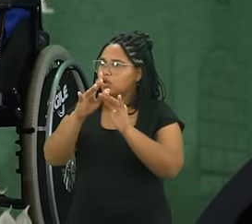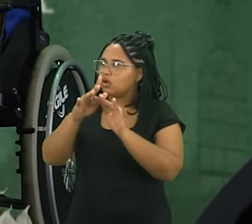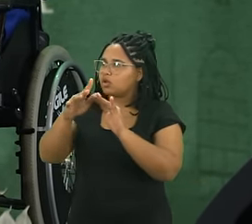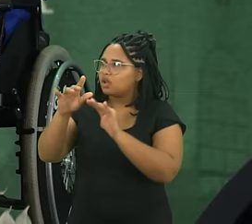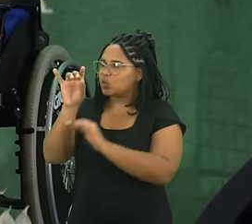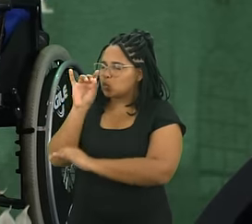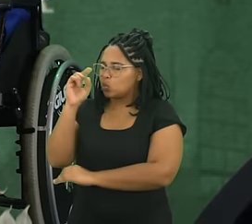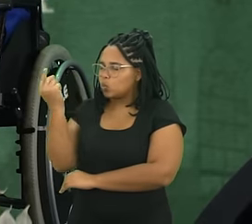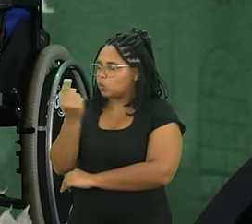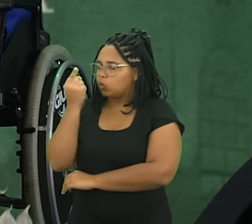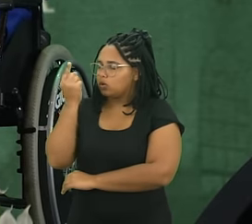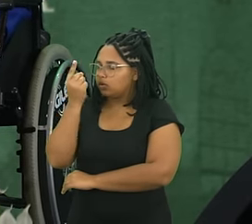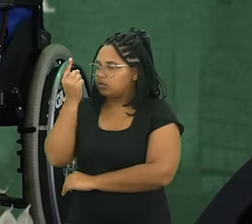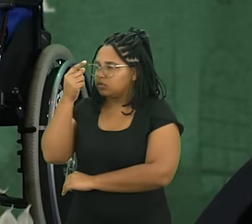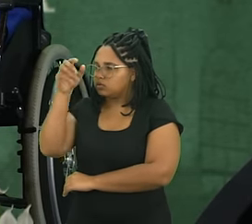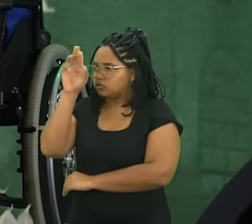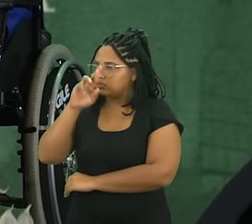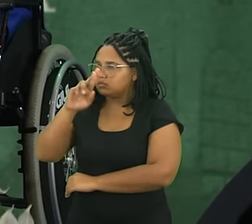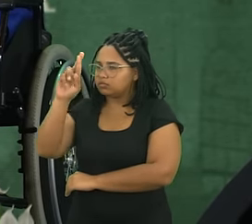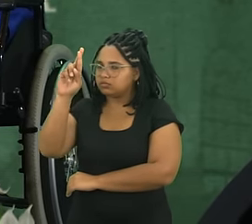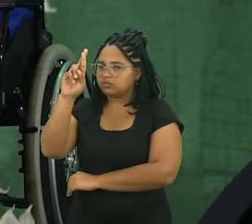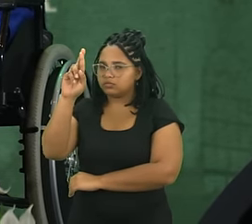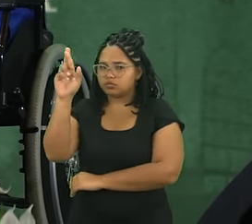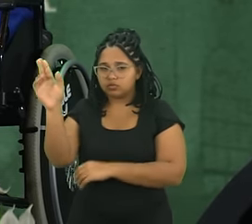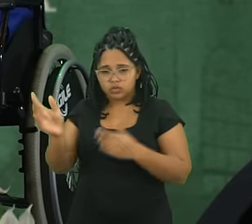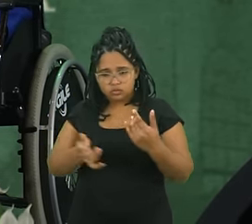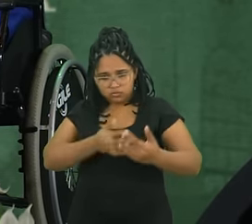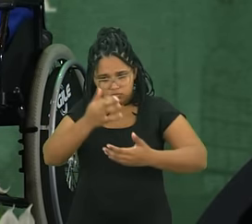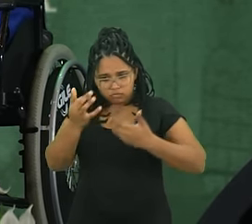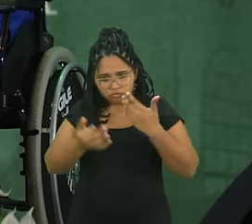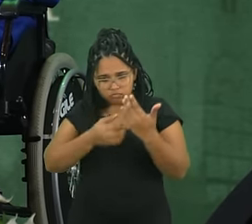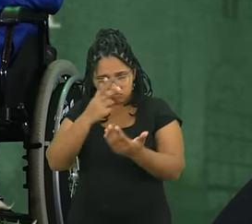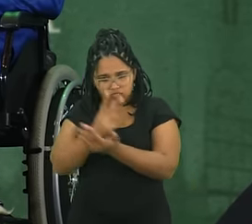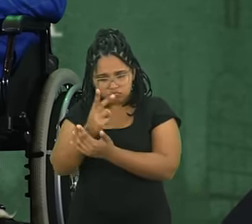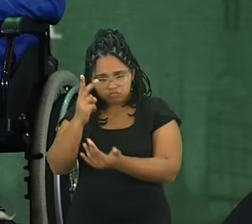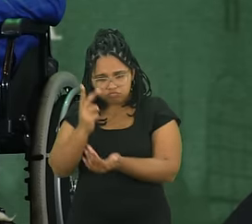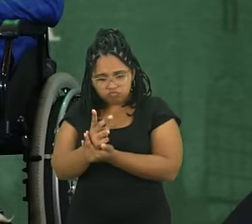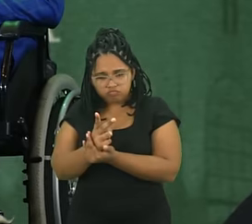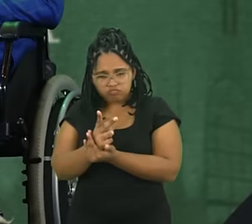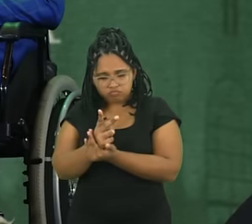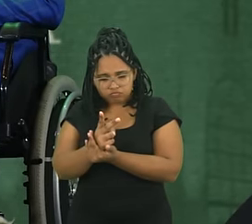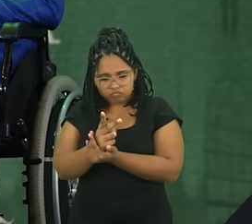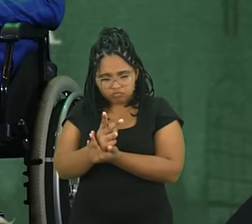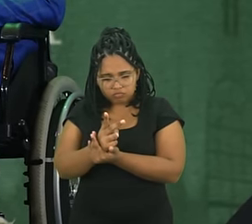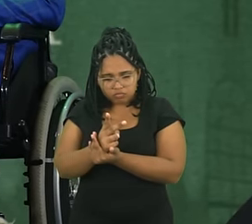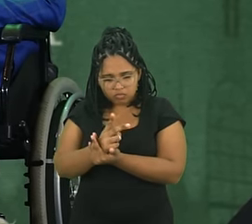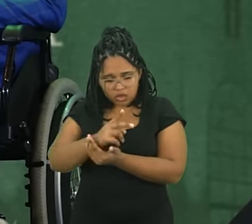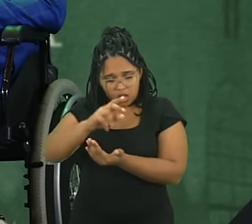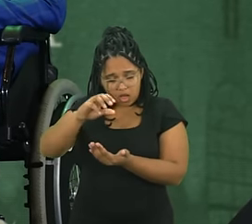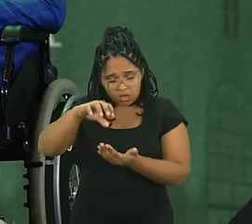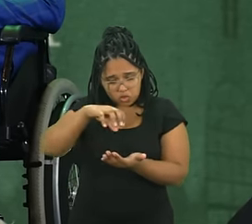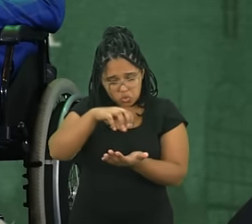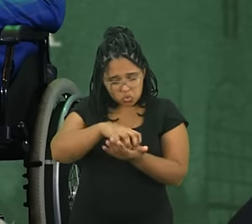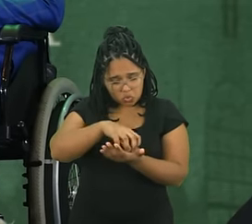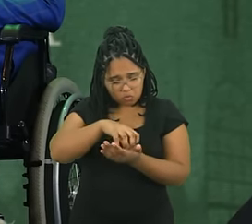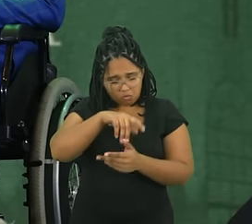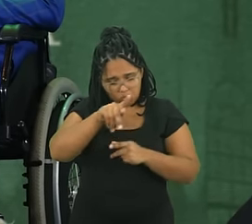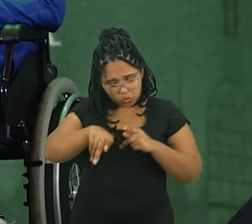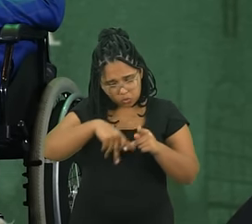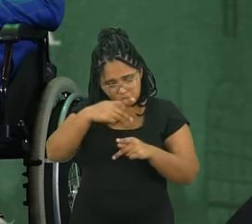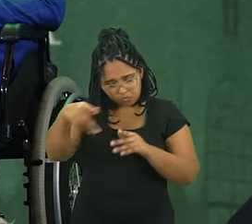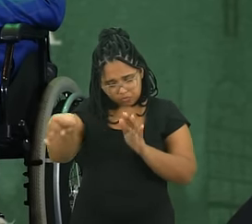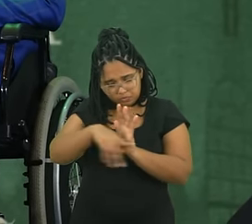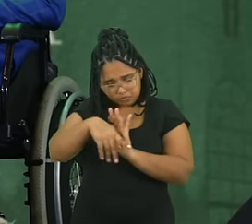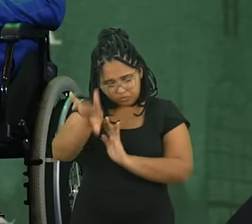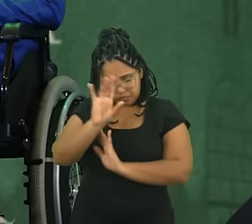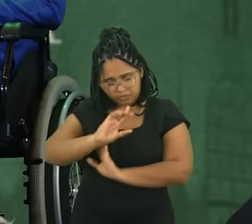A chama continua acesa no meio do povo de Deus. Eu quero cumprimentar a todos com a